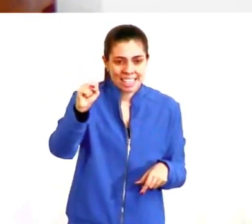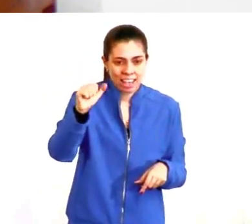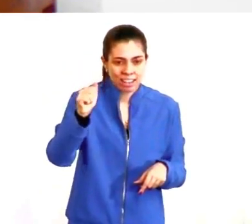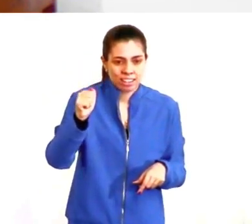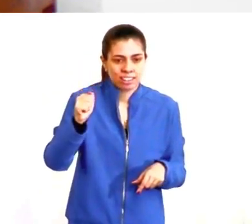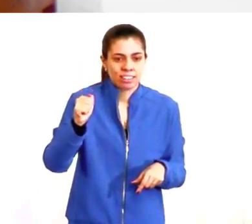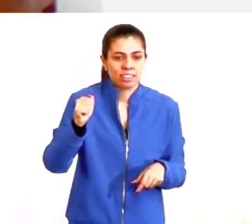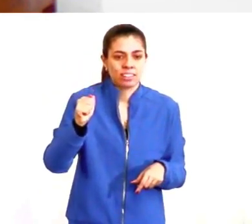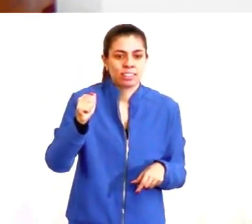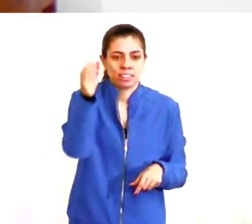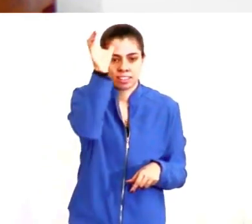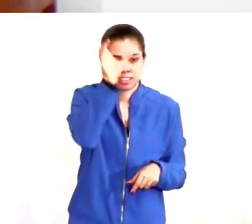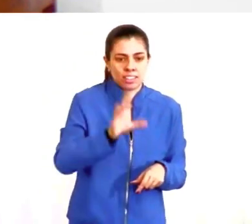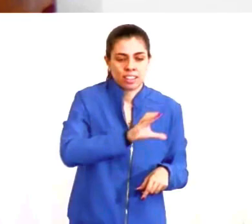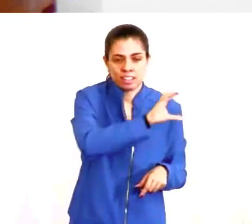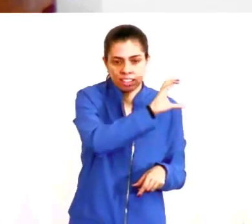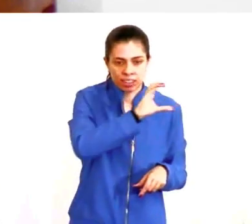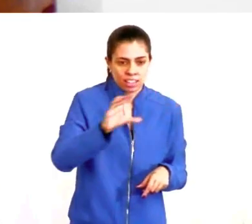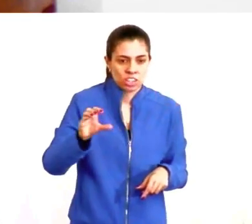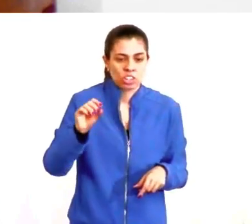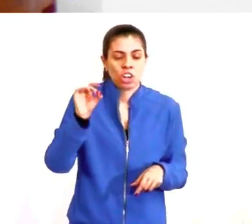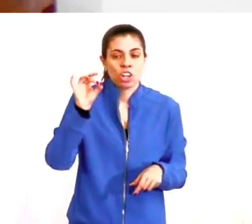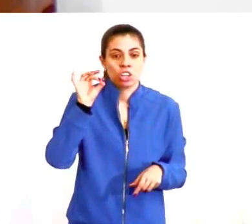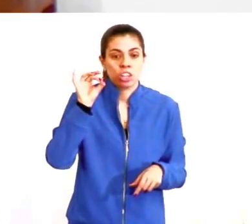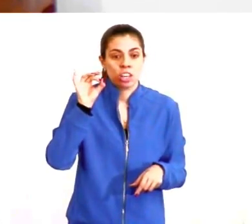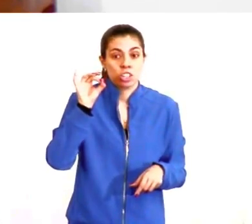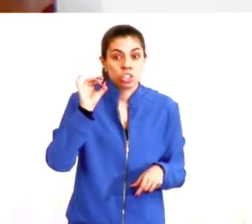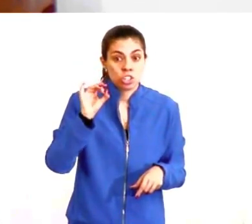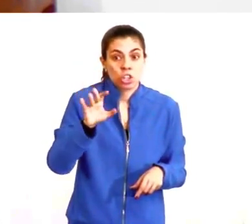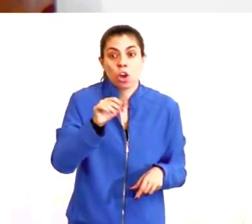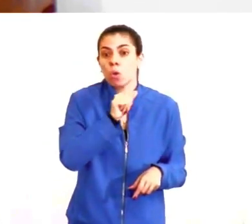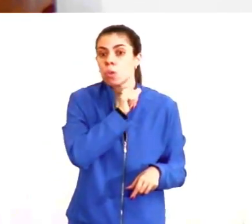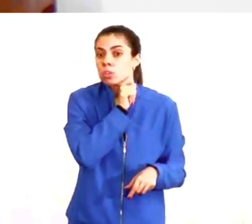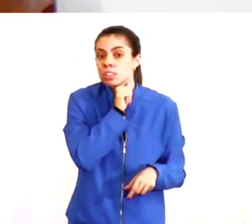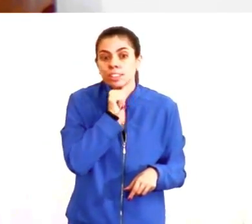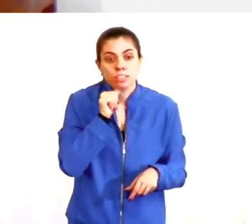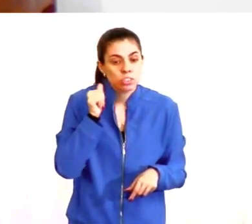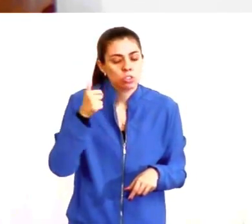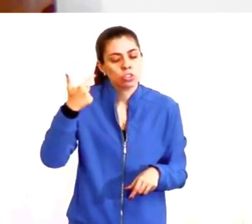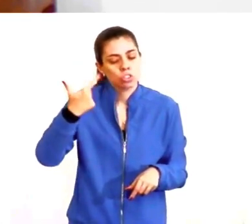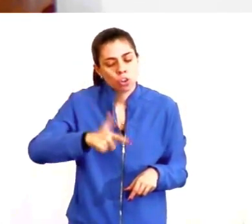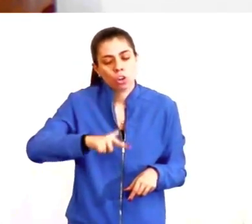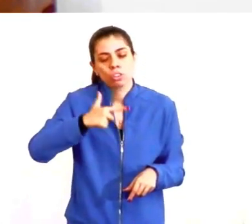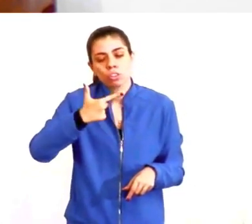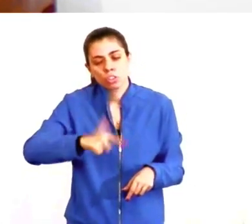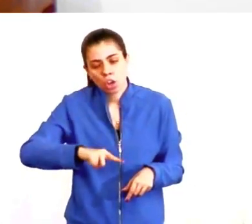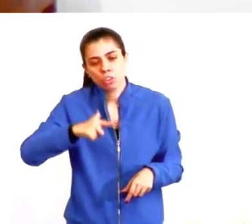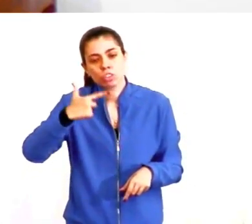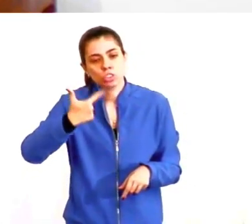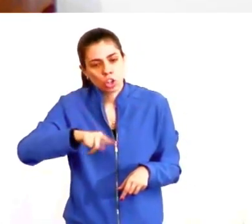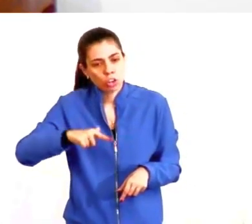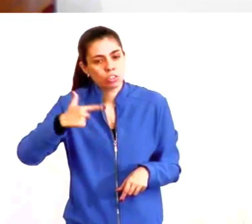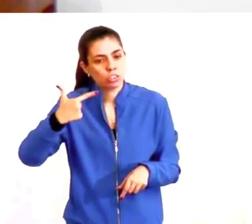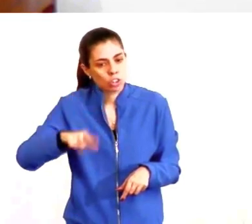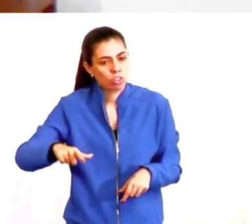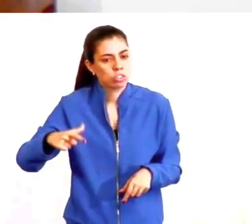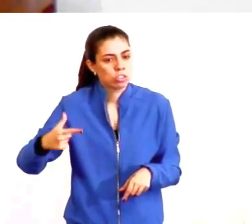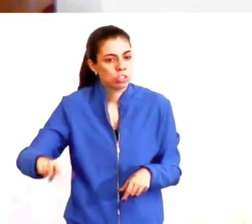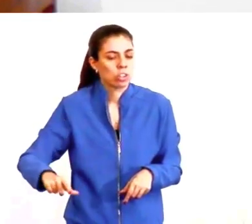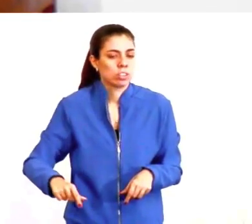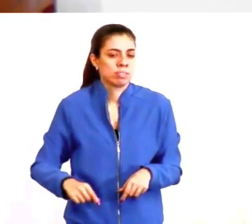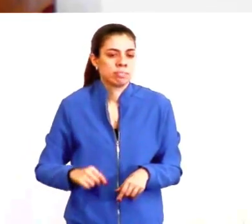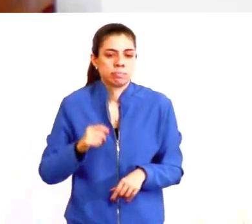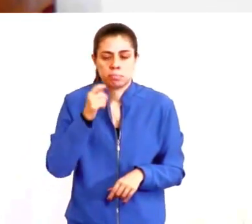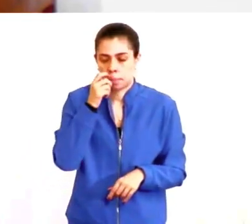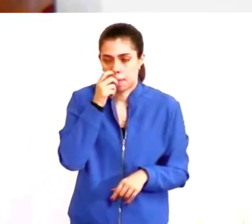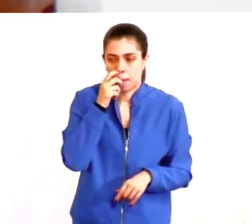palavra é o centro do culto, não o rito. Na liturgia templista, o rito